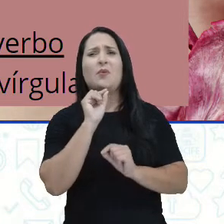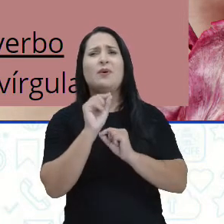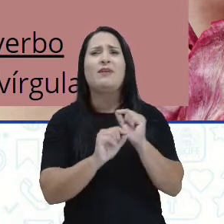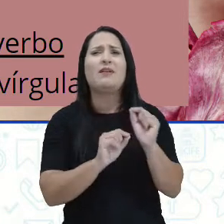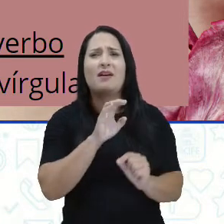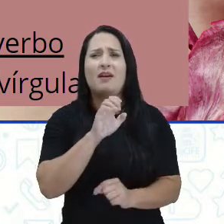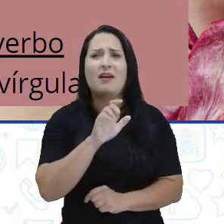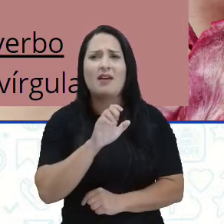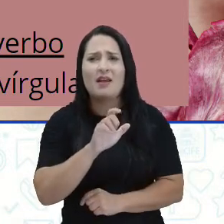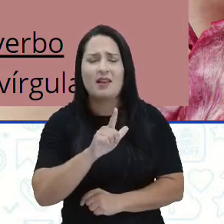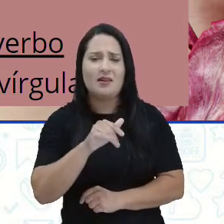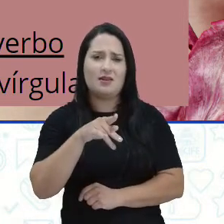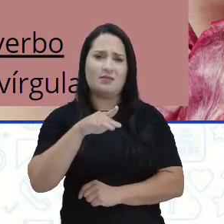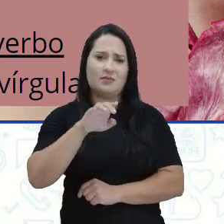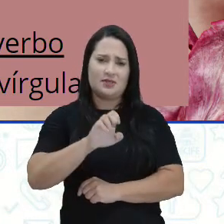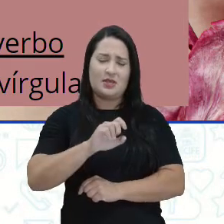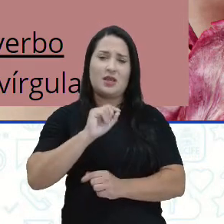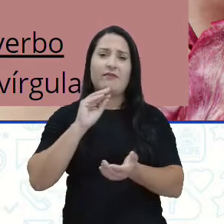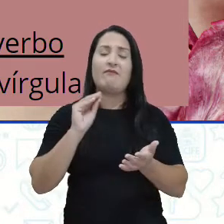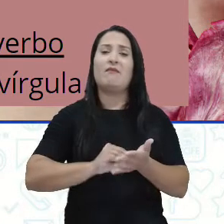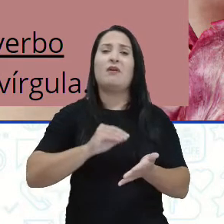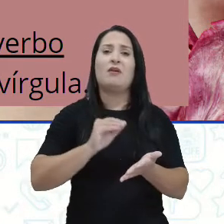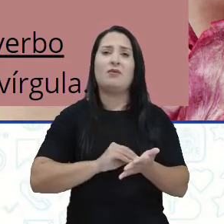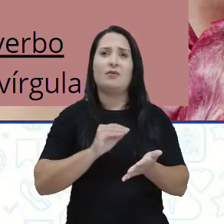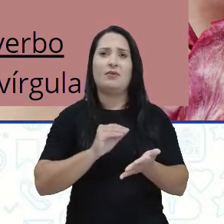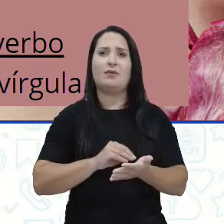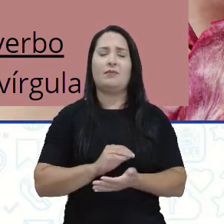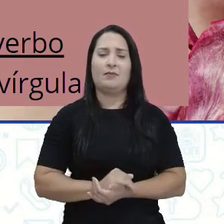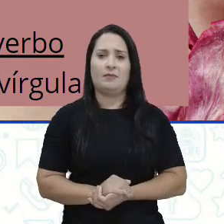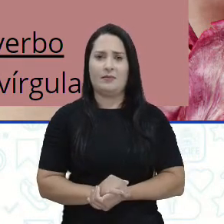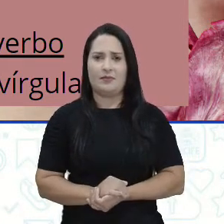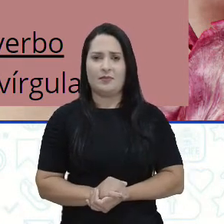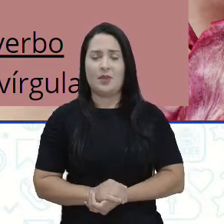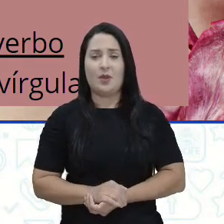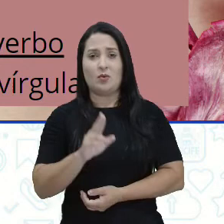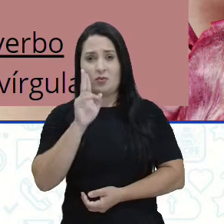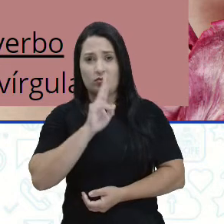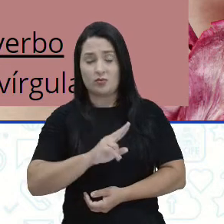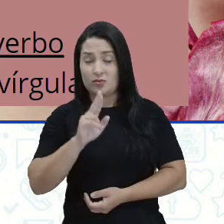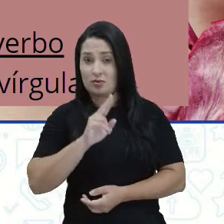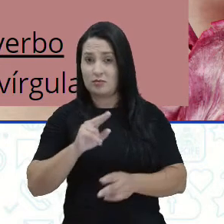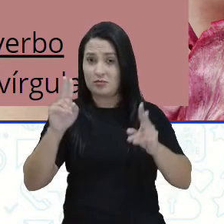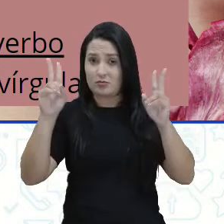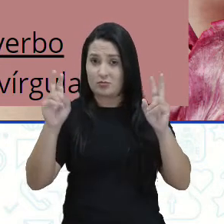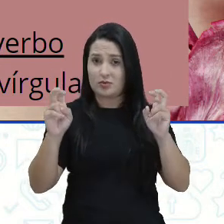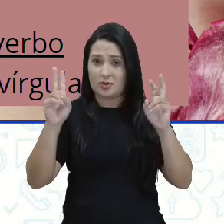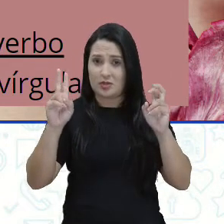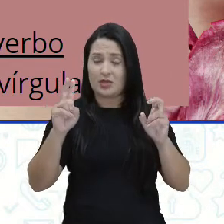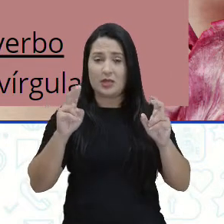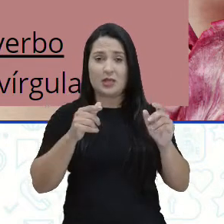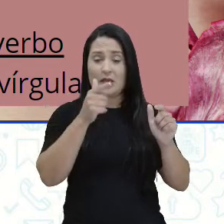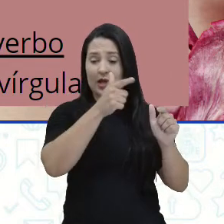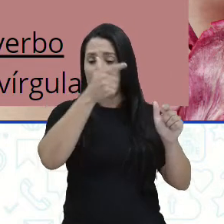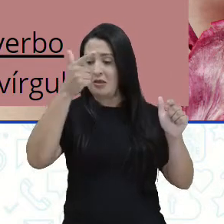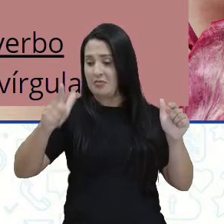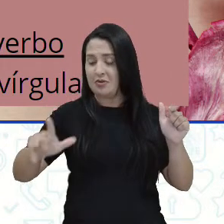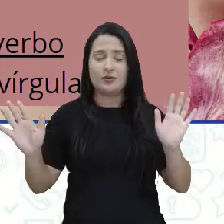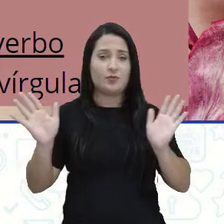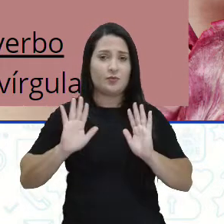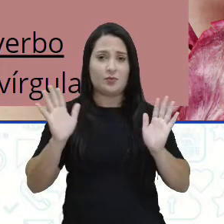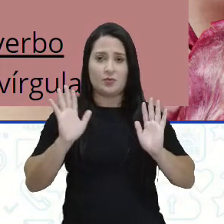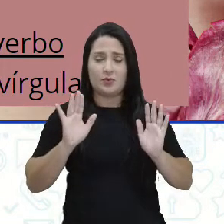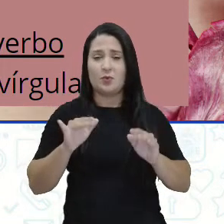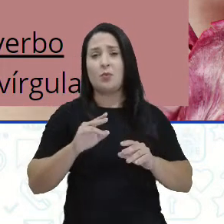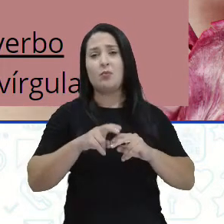É uma ausência. Então, quando eu uso zeugma, eu uso um termo e eu não o repito. Então, por isso